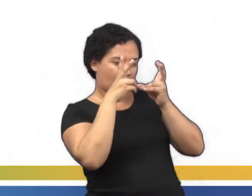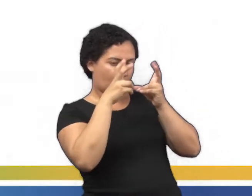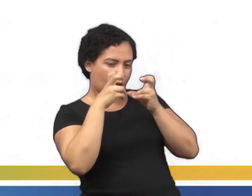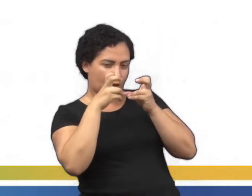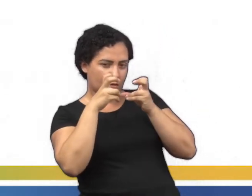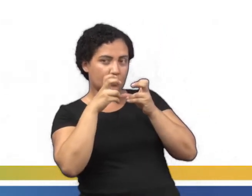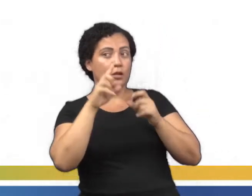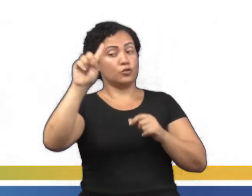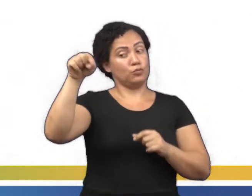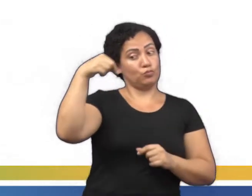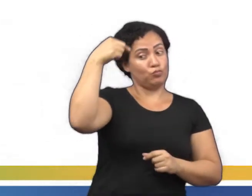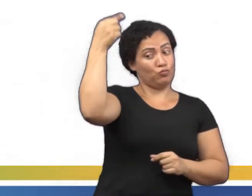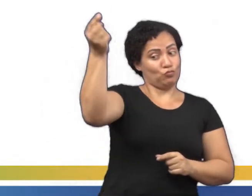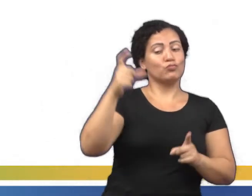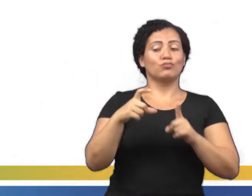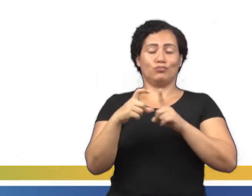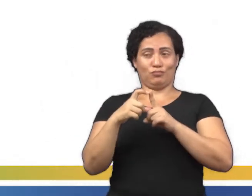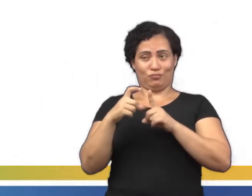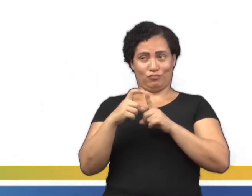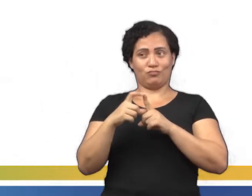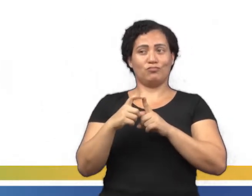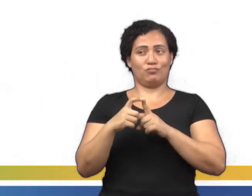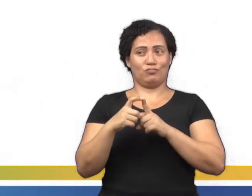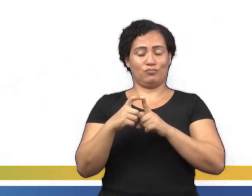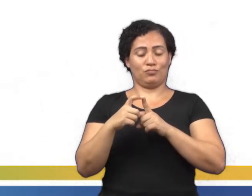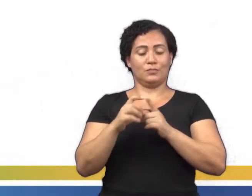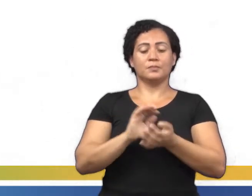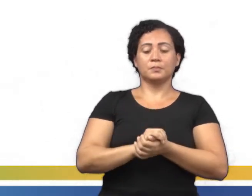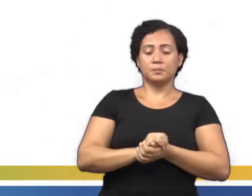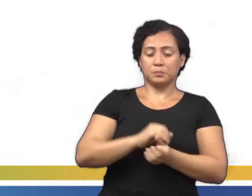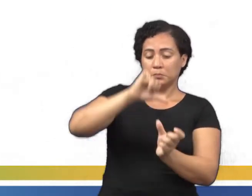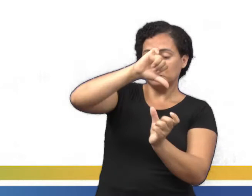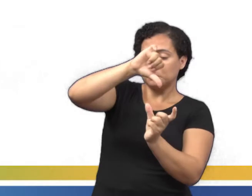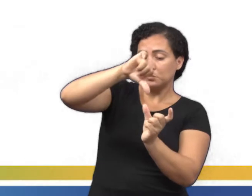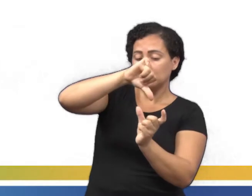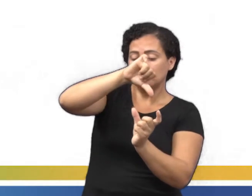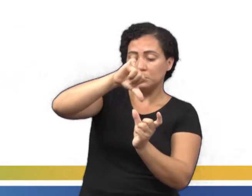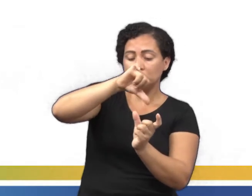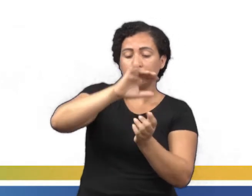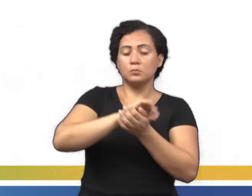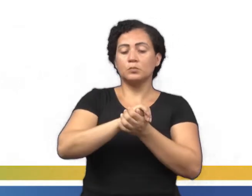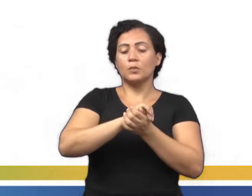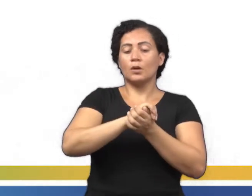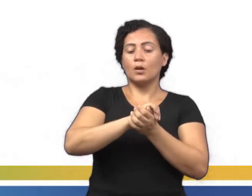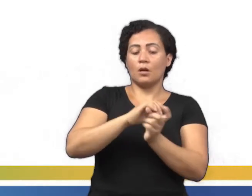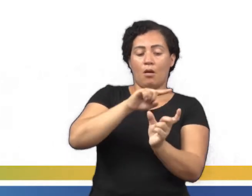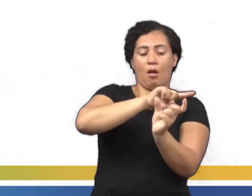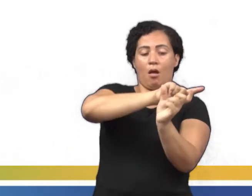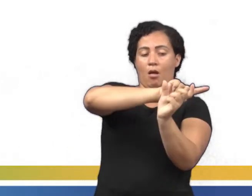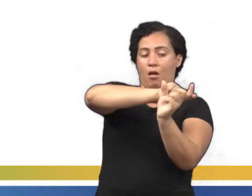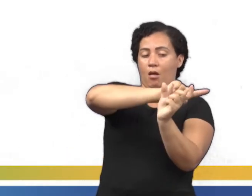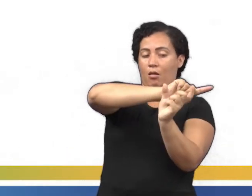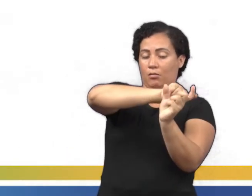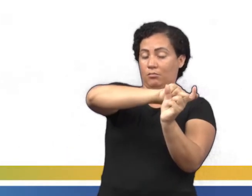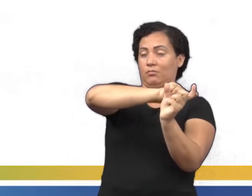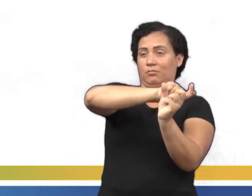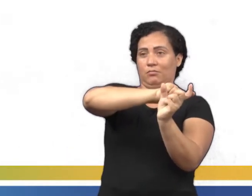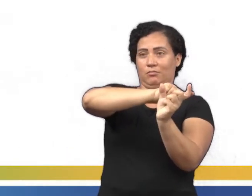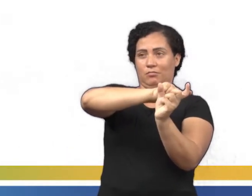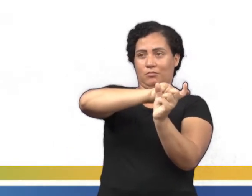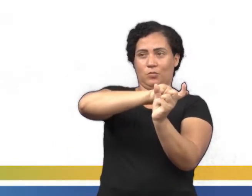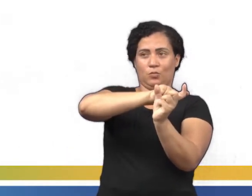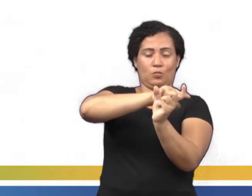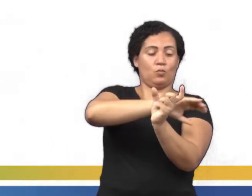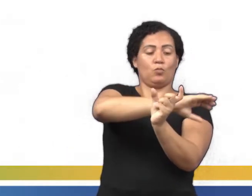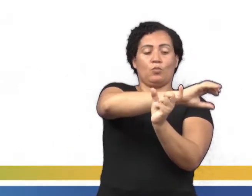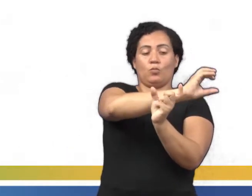está derivando. E essa derivação, ela mudou lá no finalzinho da palavra. Então,